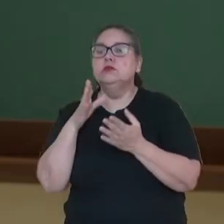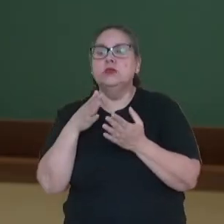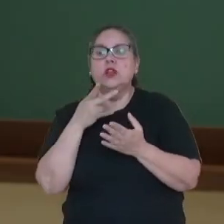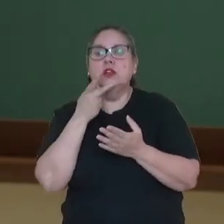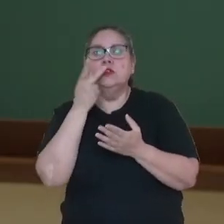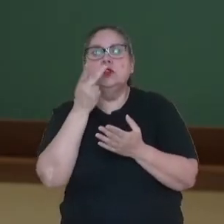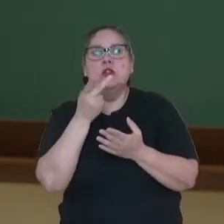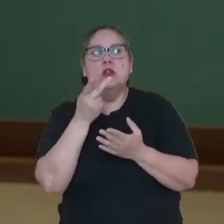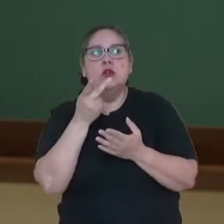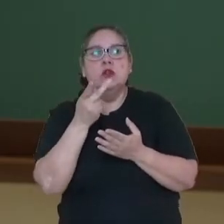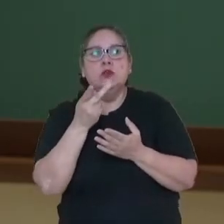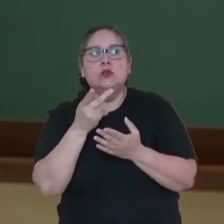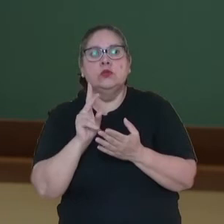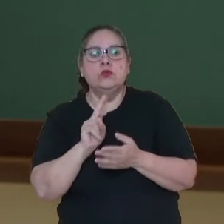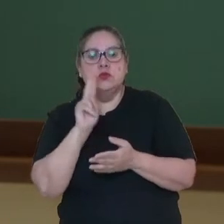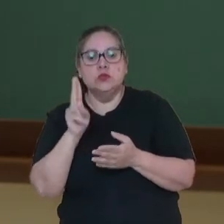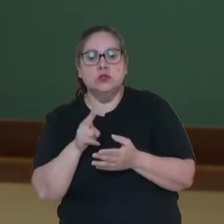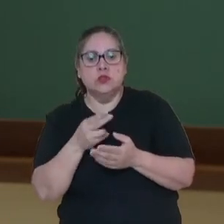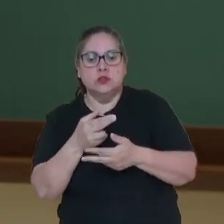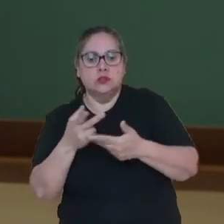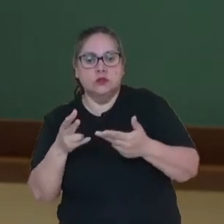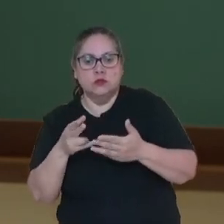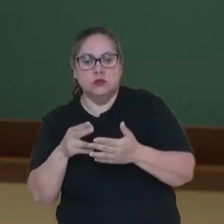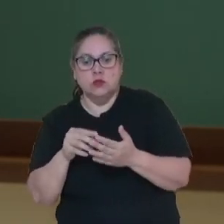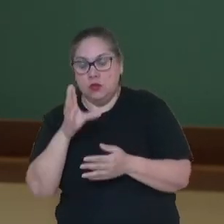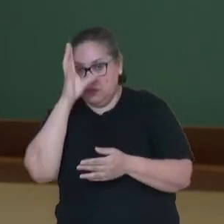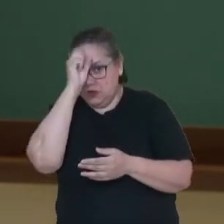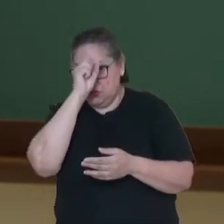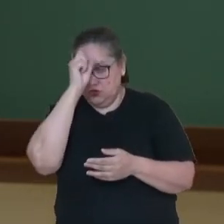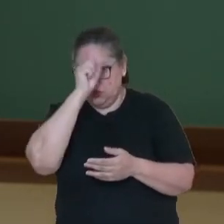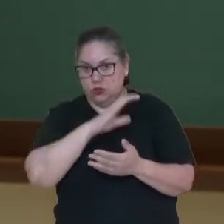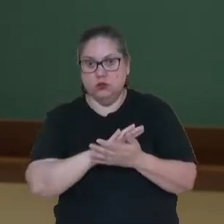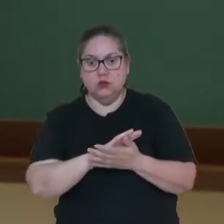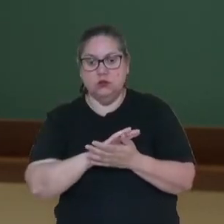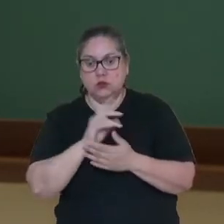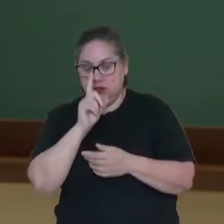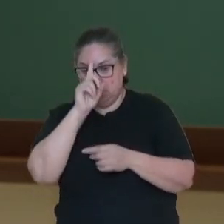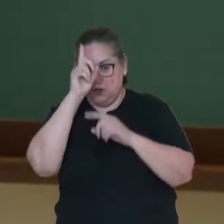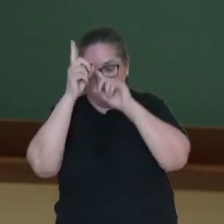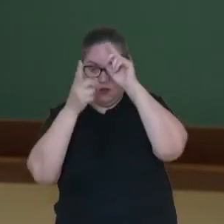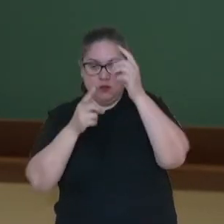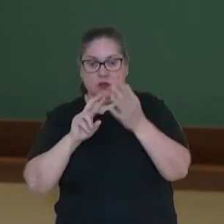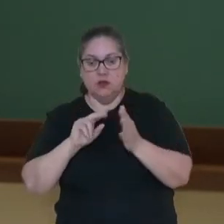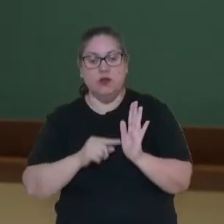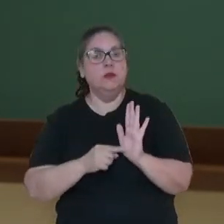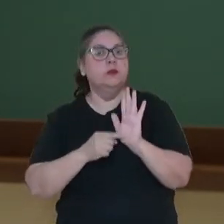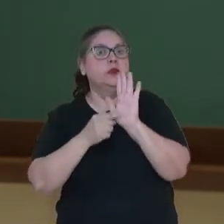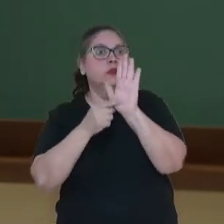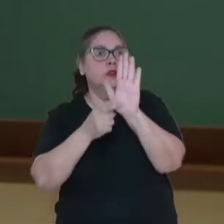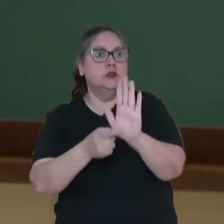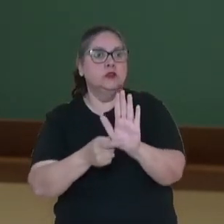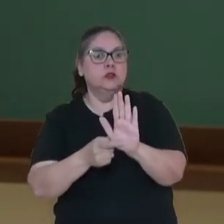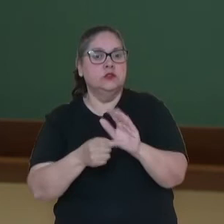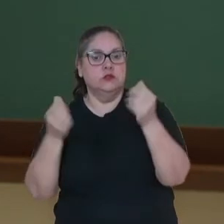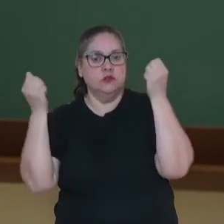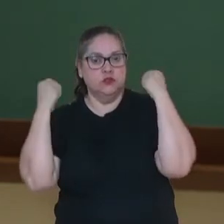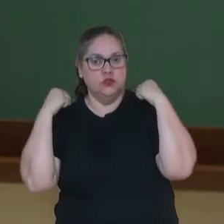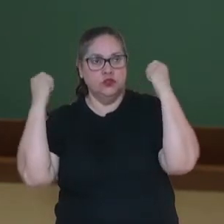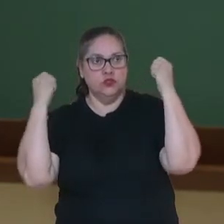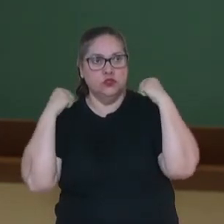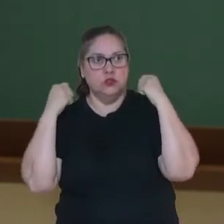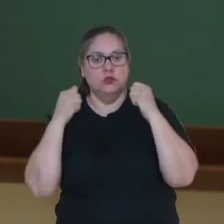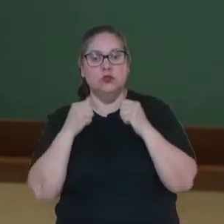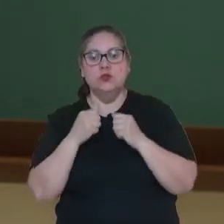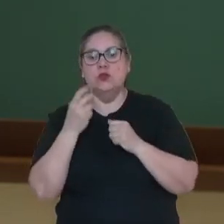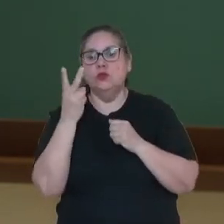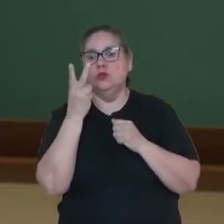agora é usar estes movimentos aprendidos e criar uma apresentação de ginástica